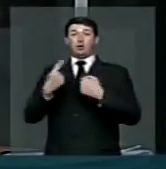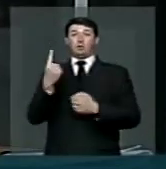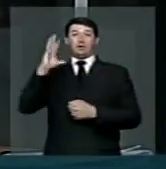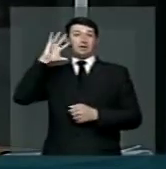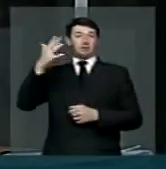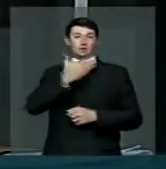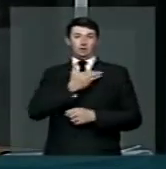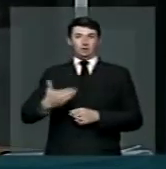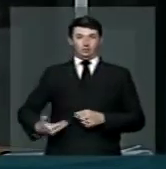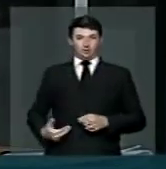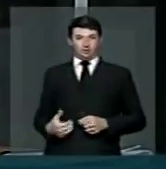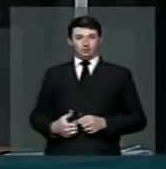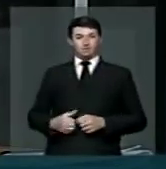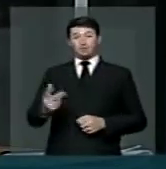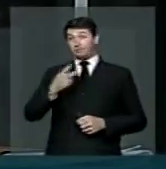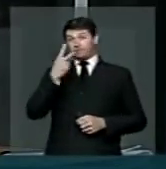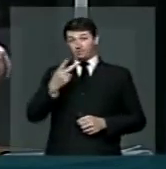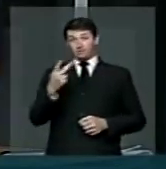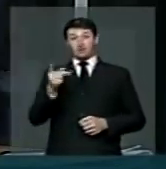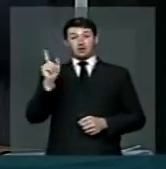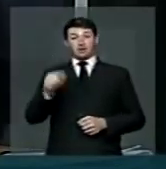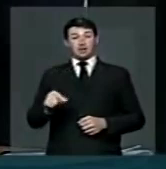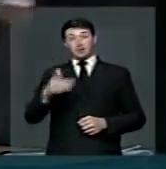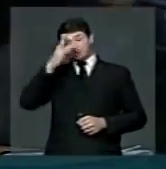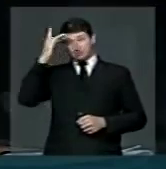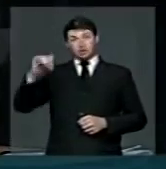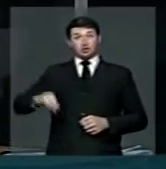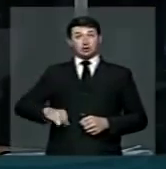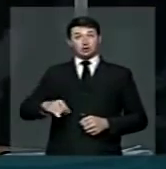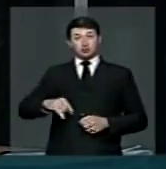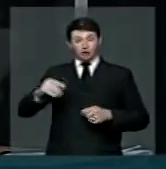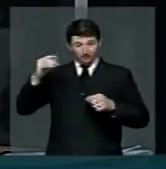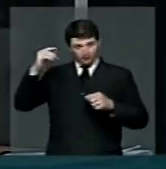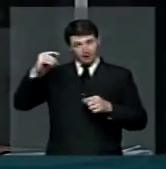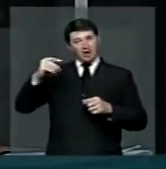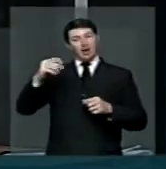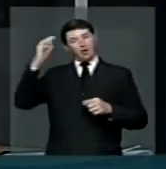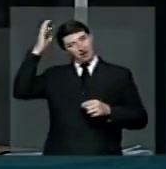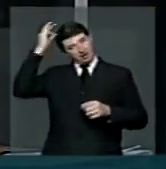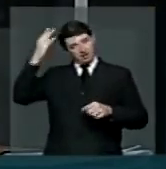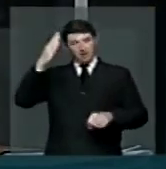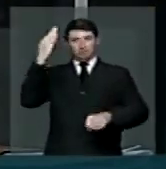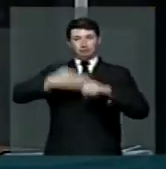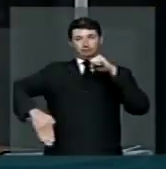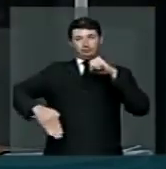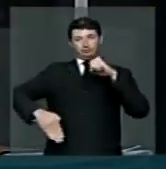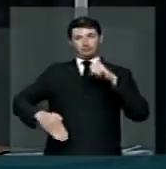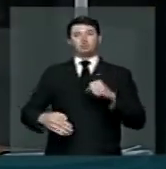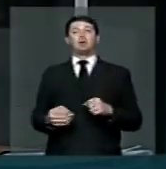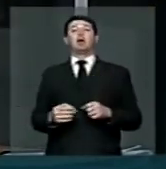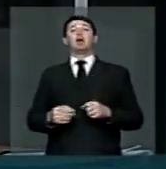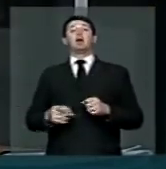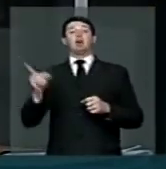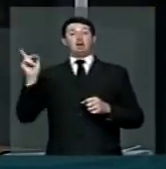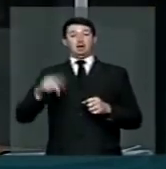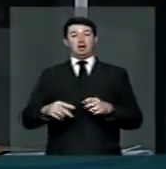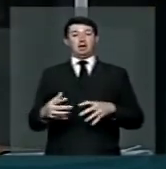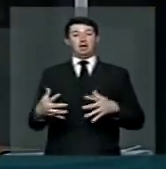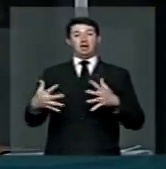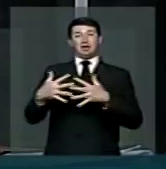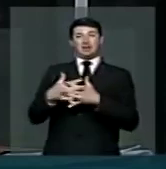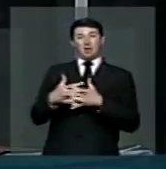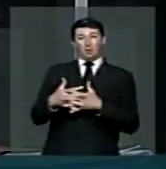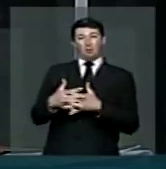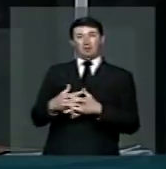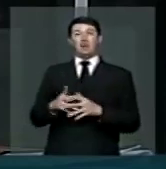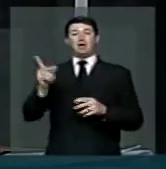governo. Vou tratar das vítimas de escalpelamento, que fazem parte da complexidade que